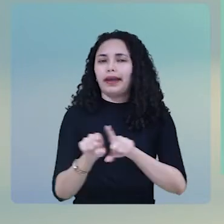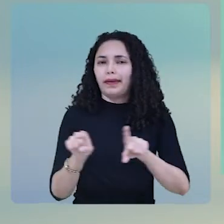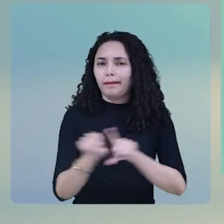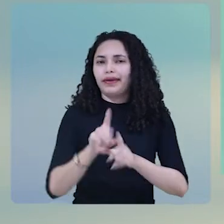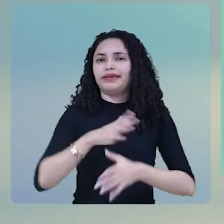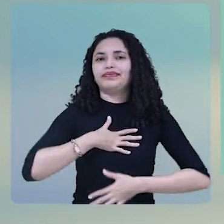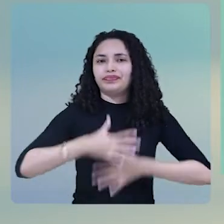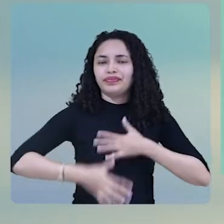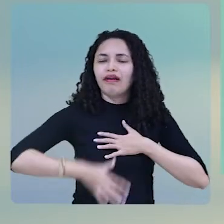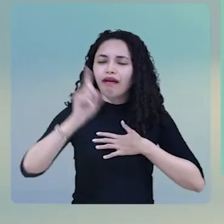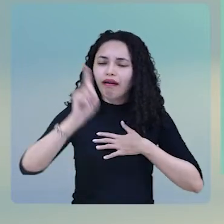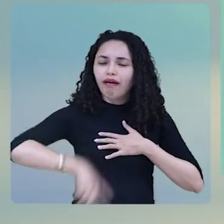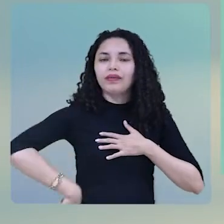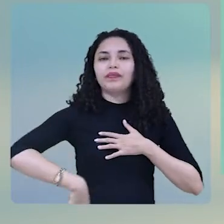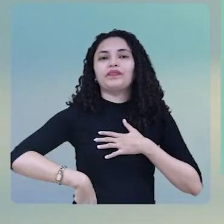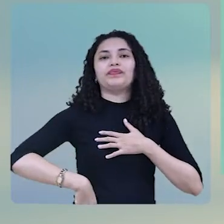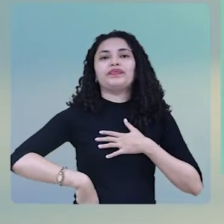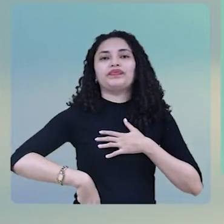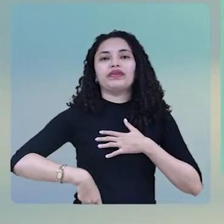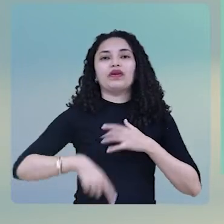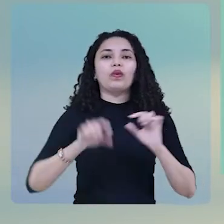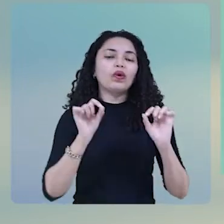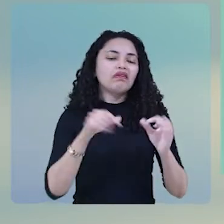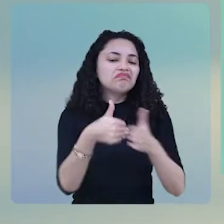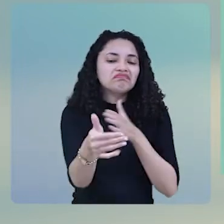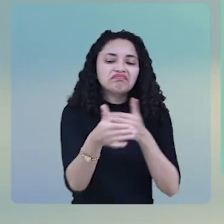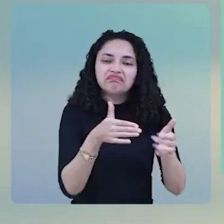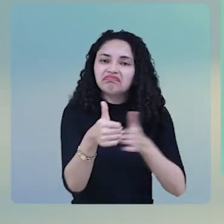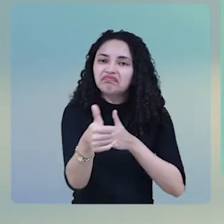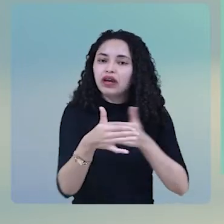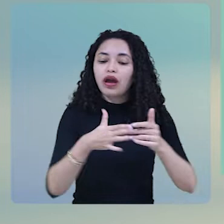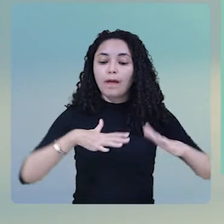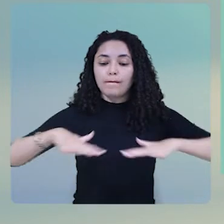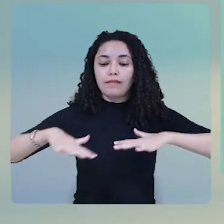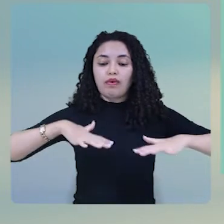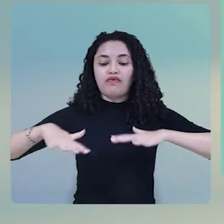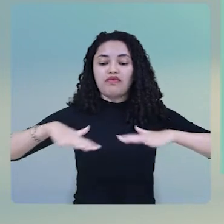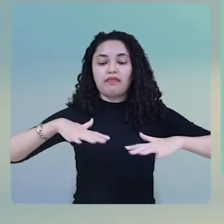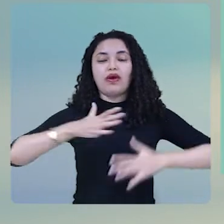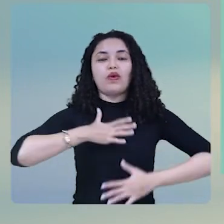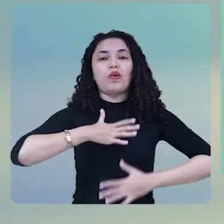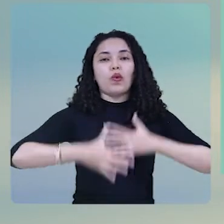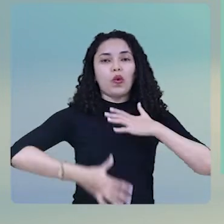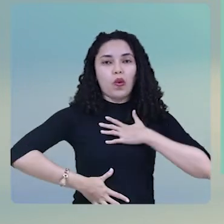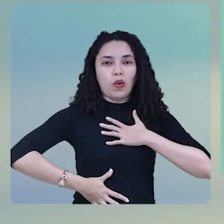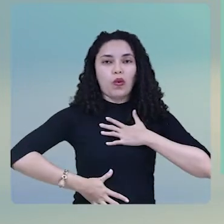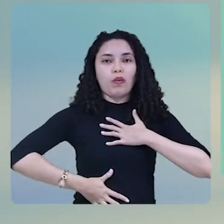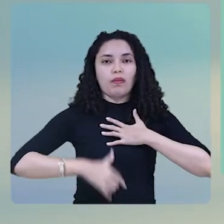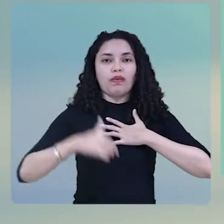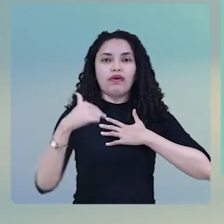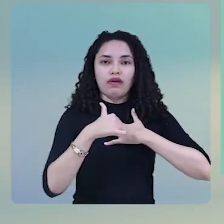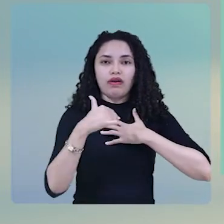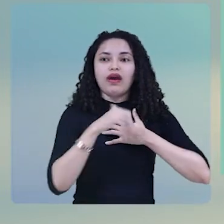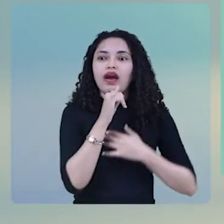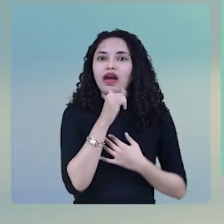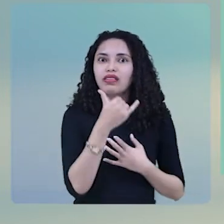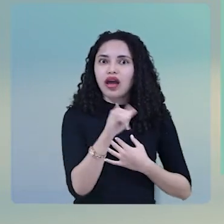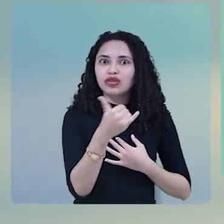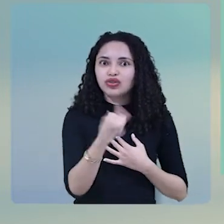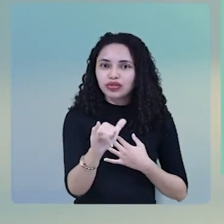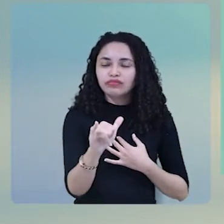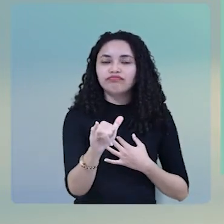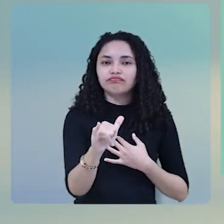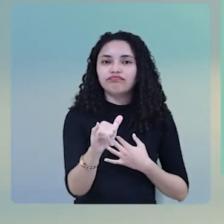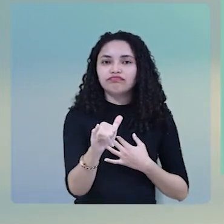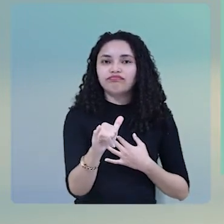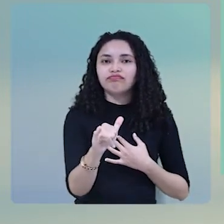atividade física. Então, atividade física é qualquer movimento corporal em que eu tenha um gasto de energia, um